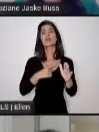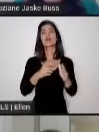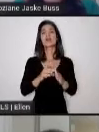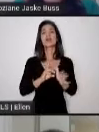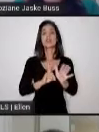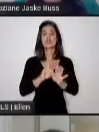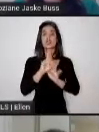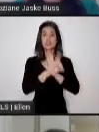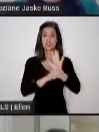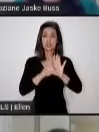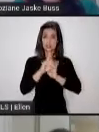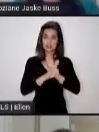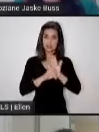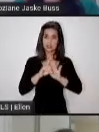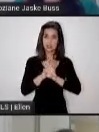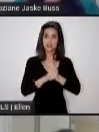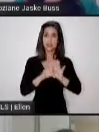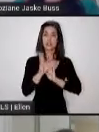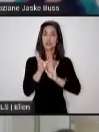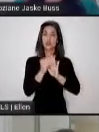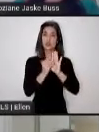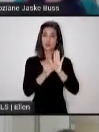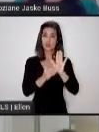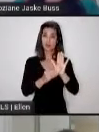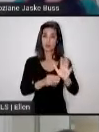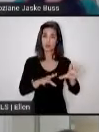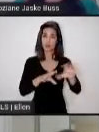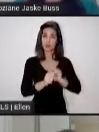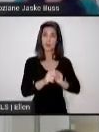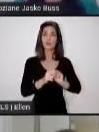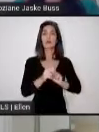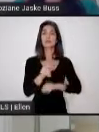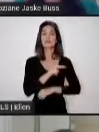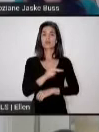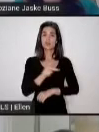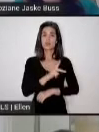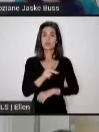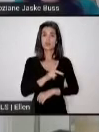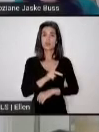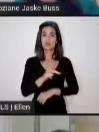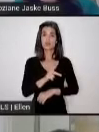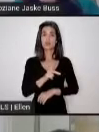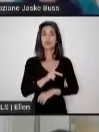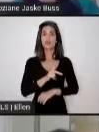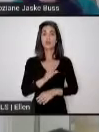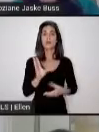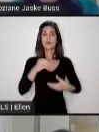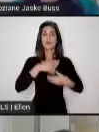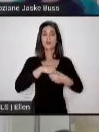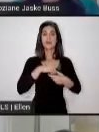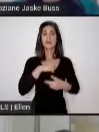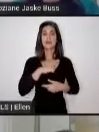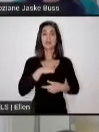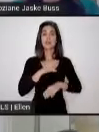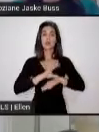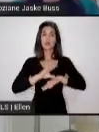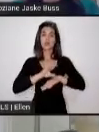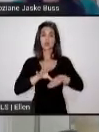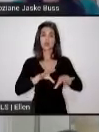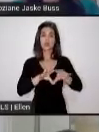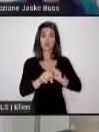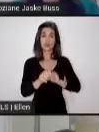de professores, né, que iam prever que na organização curricular dos cursos de formação de